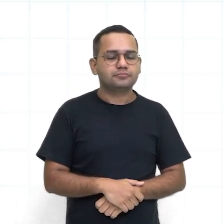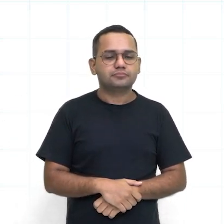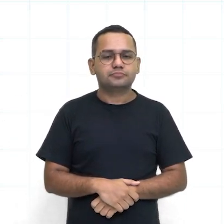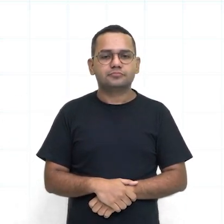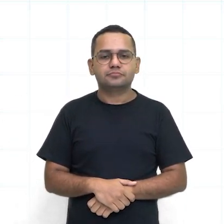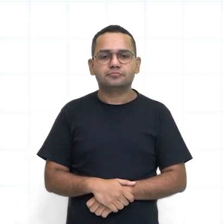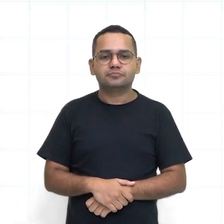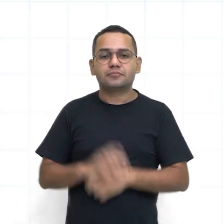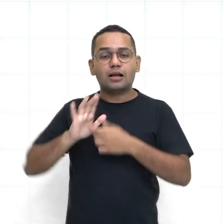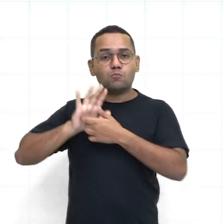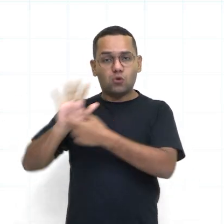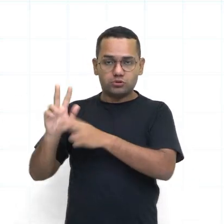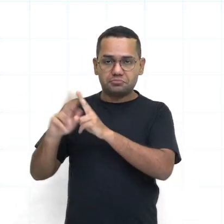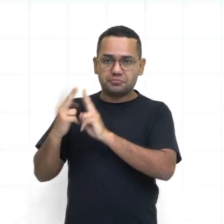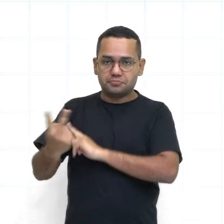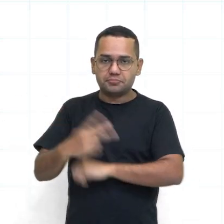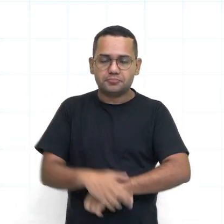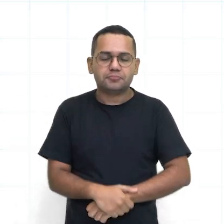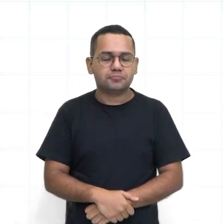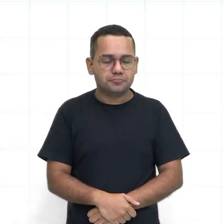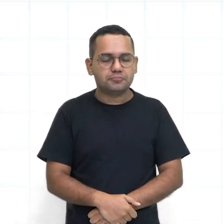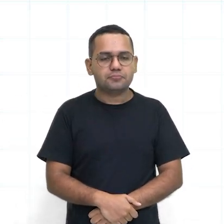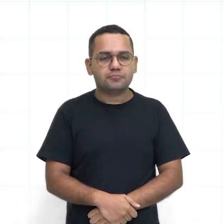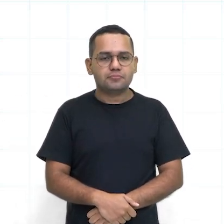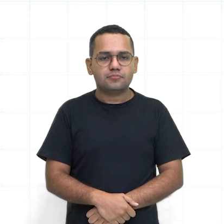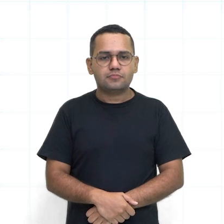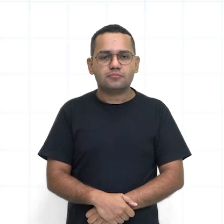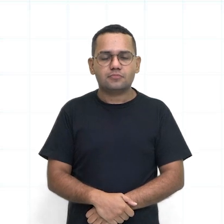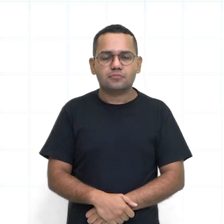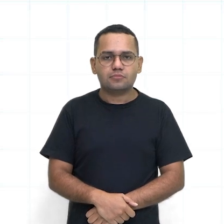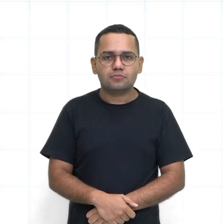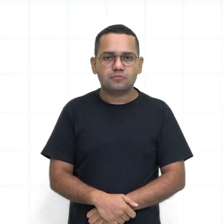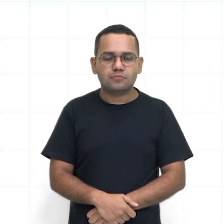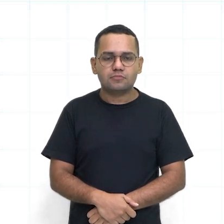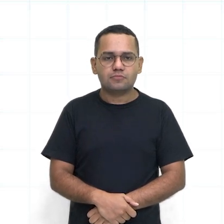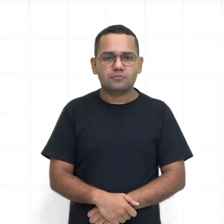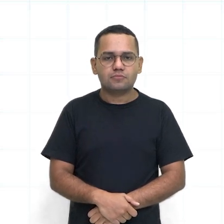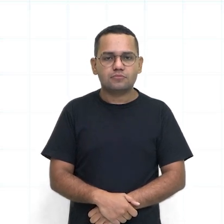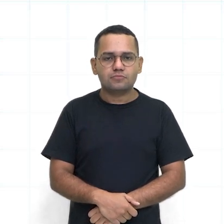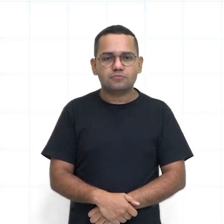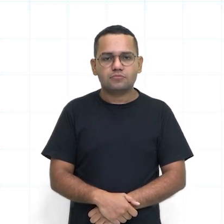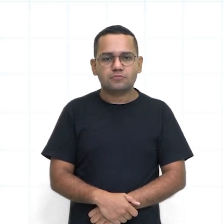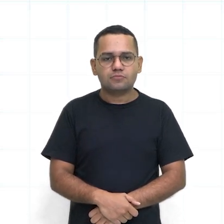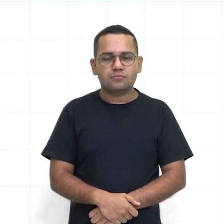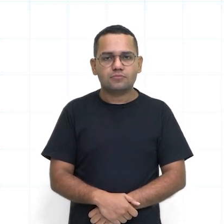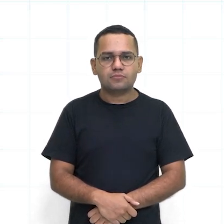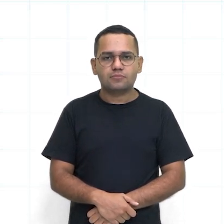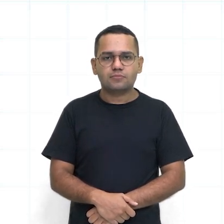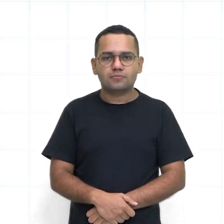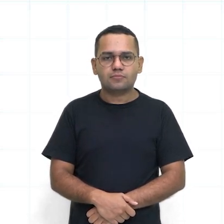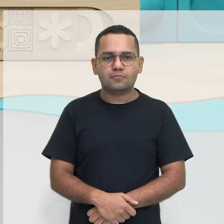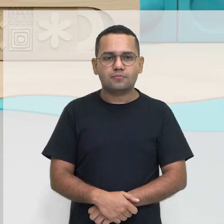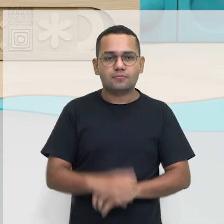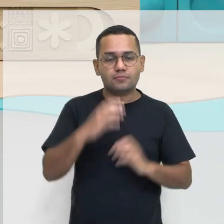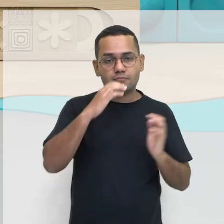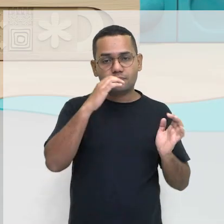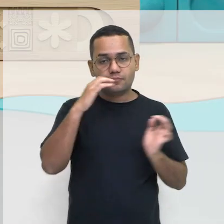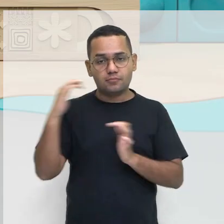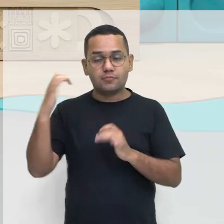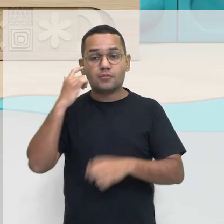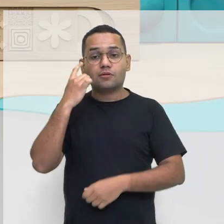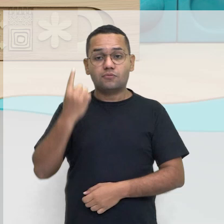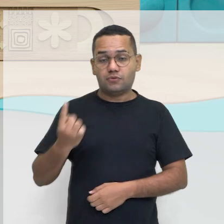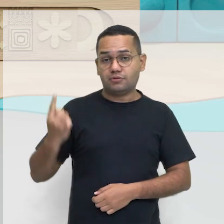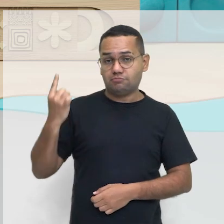virtuais, exposições virtuais. Então, nós vamos novamente mostrar para vocês o Google Arte e